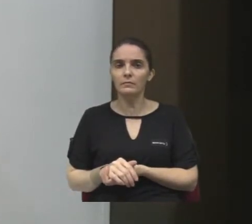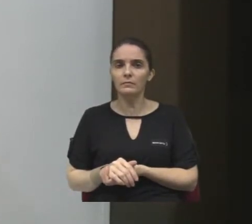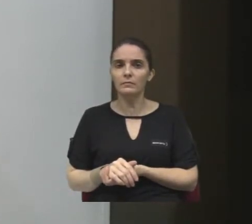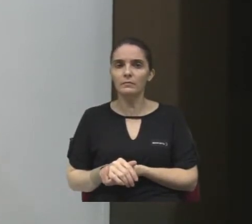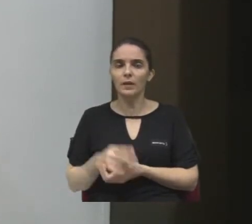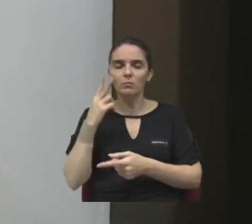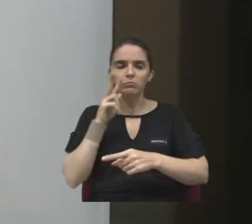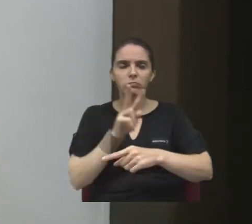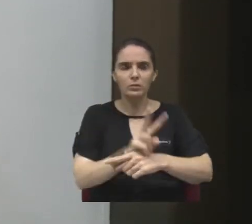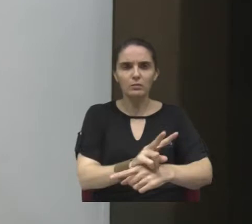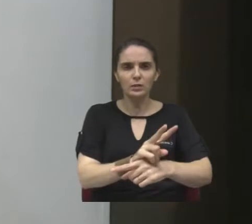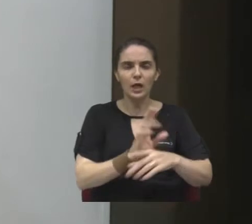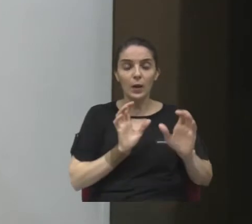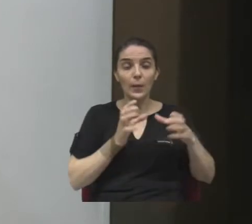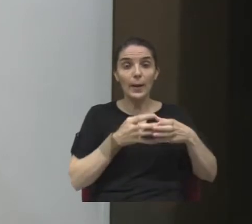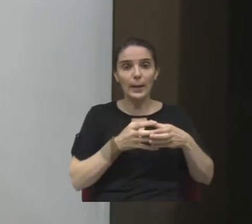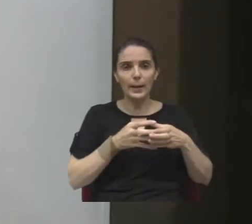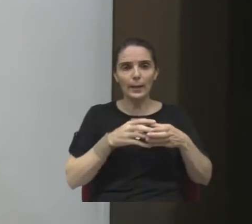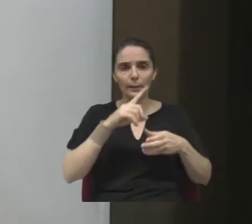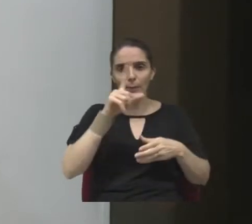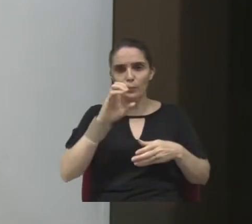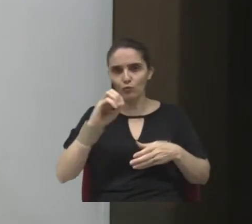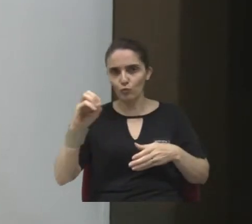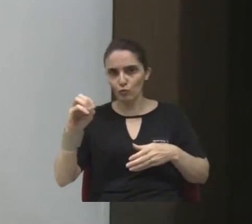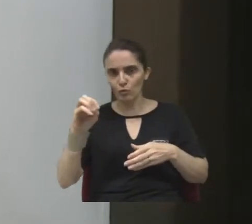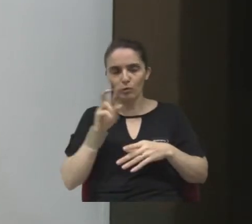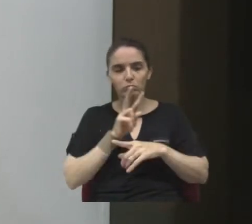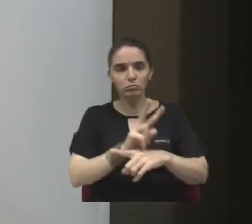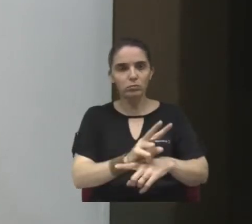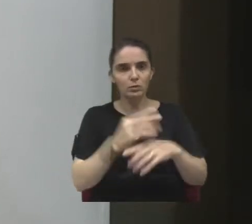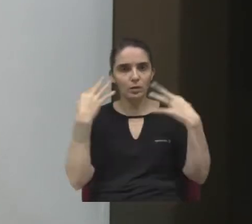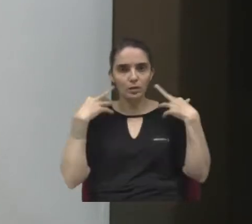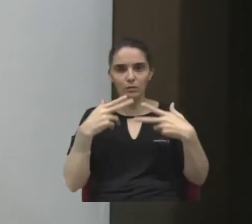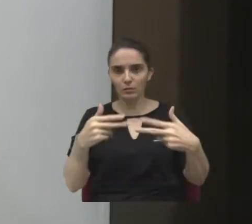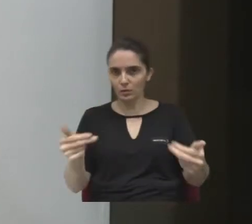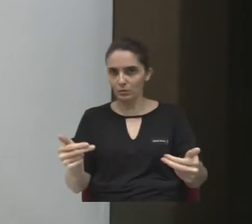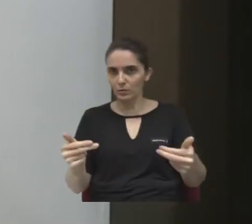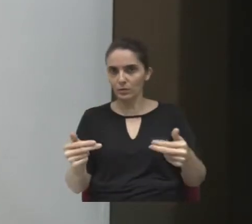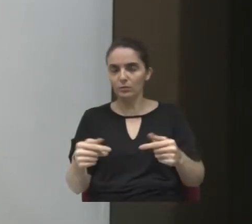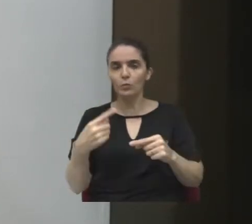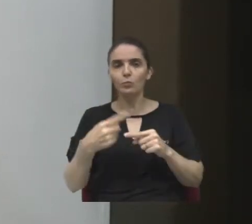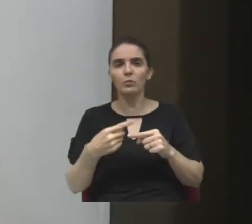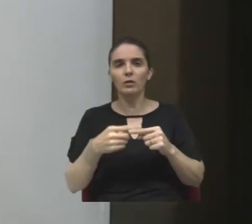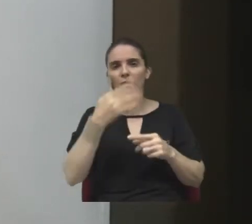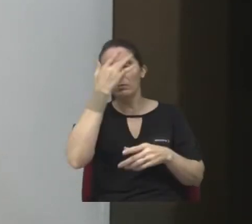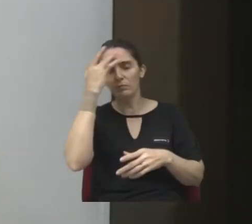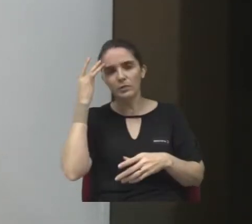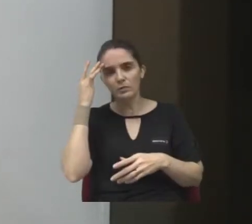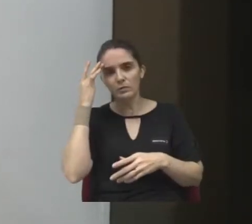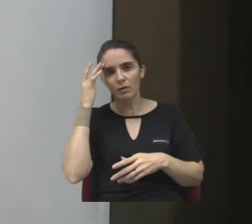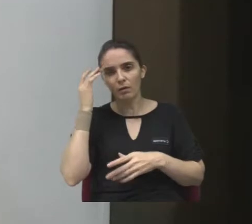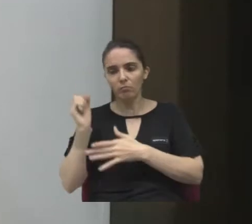equipe também, quanto aos animais que são levados naquele local pela